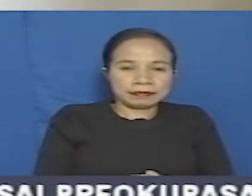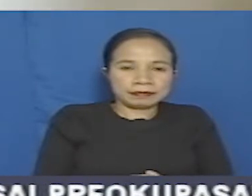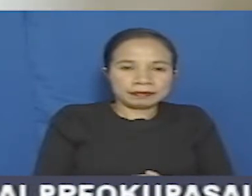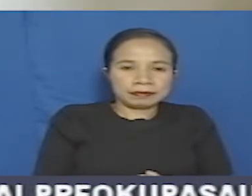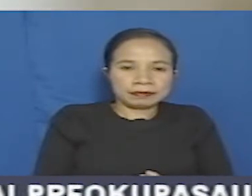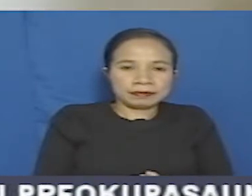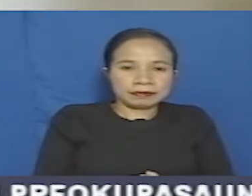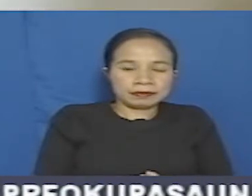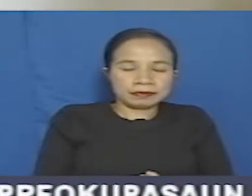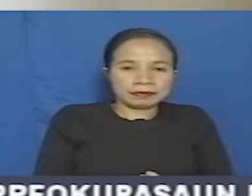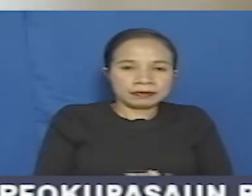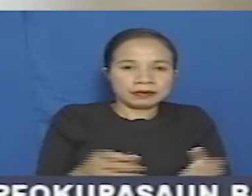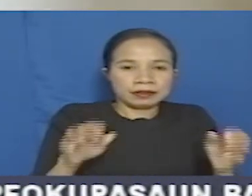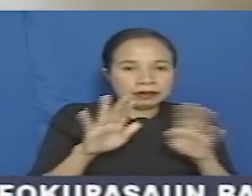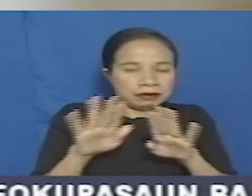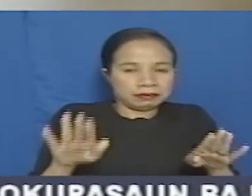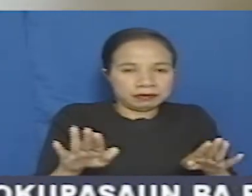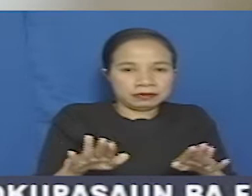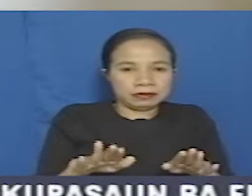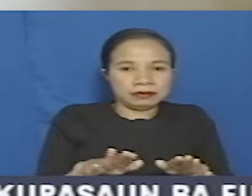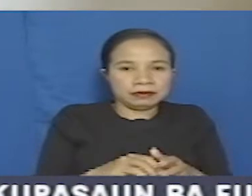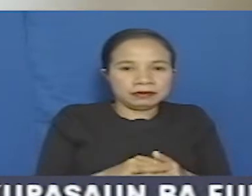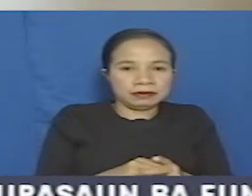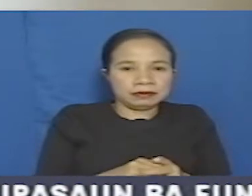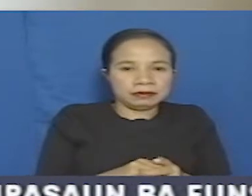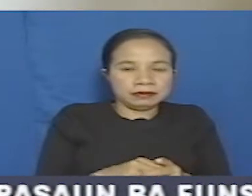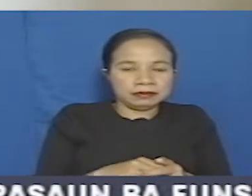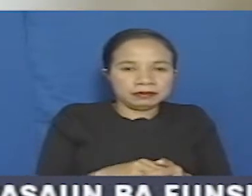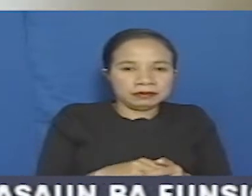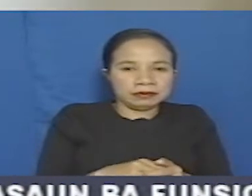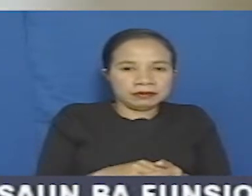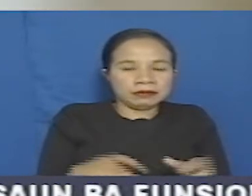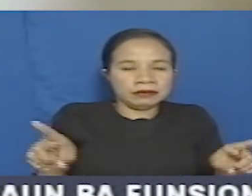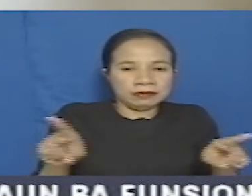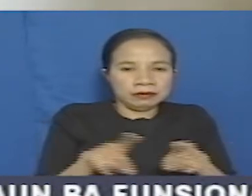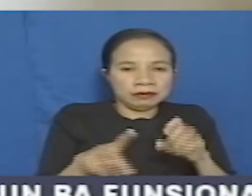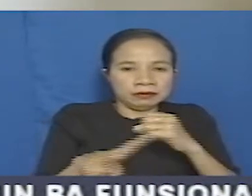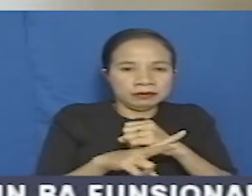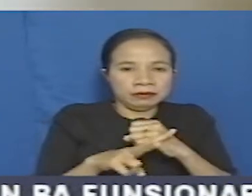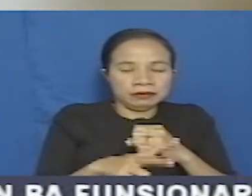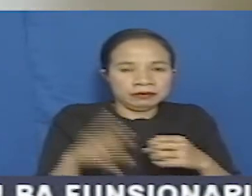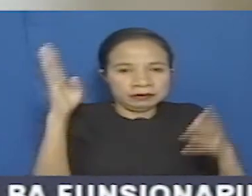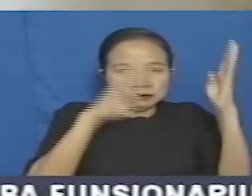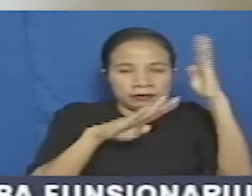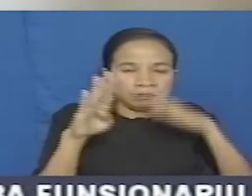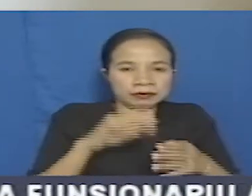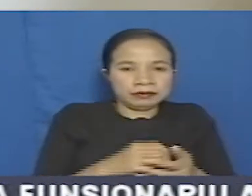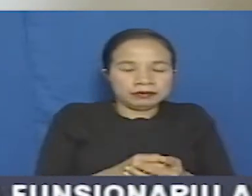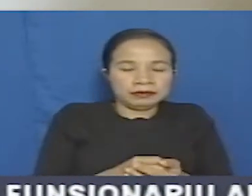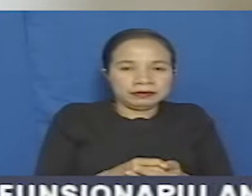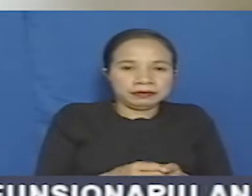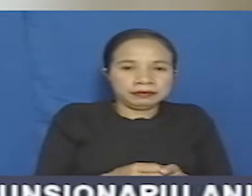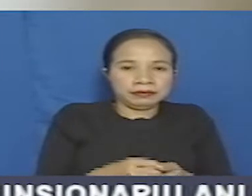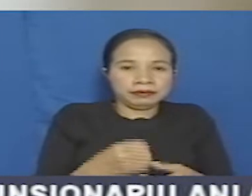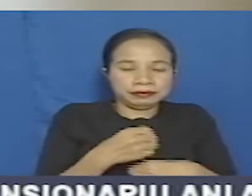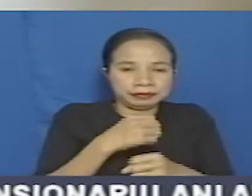ka lavarik inocente sira mak sai vítima ba acto ida nebema sira